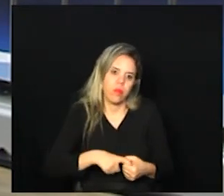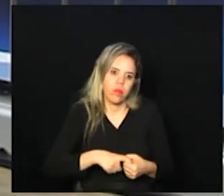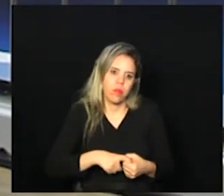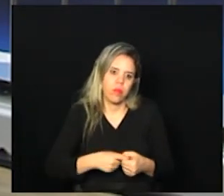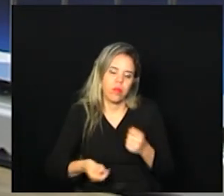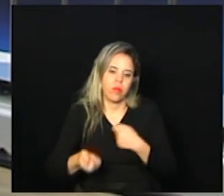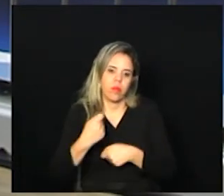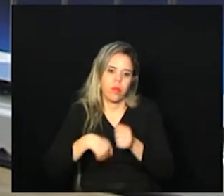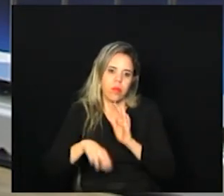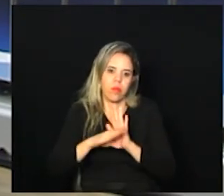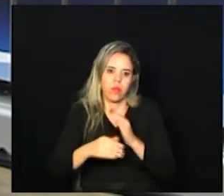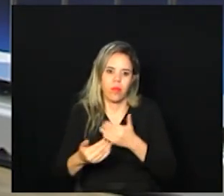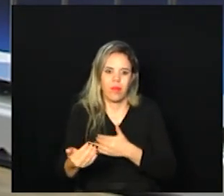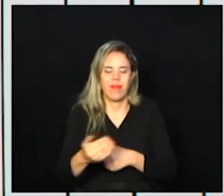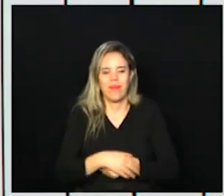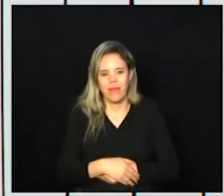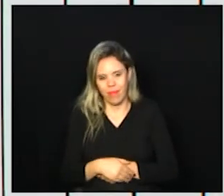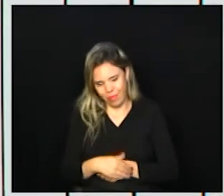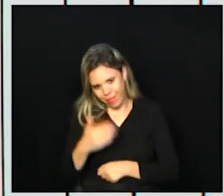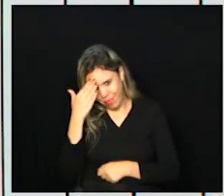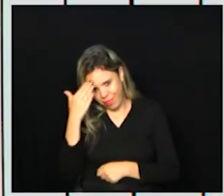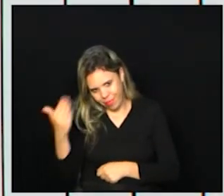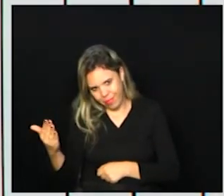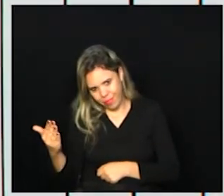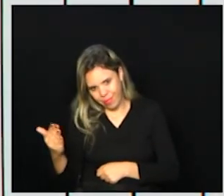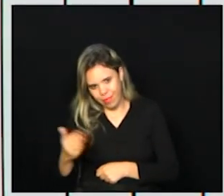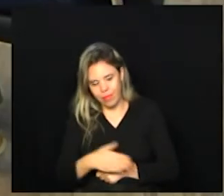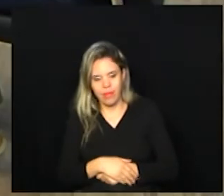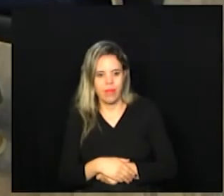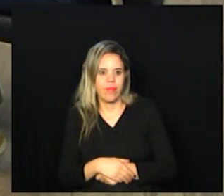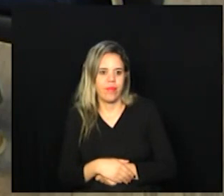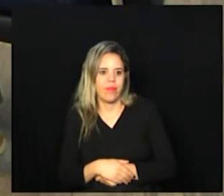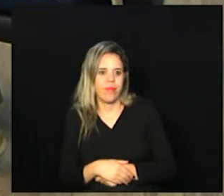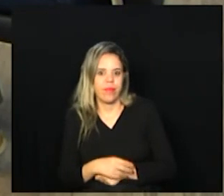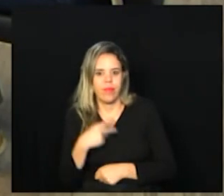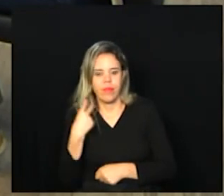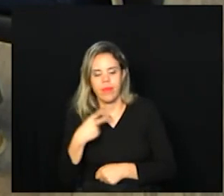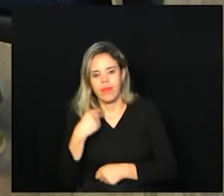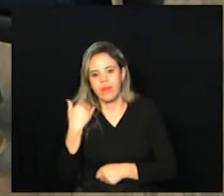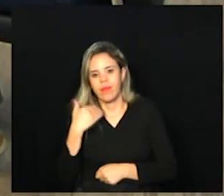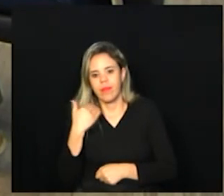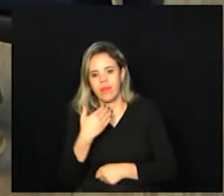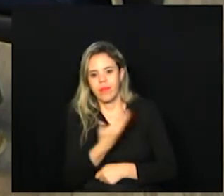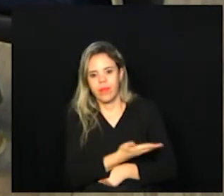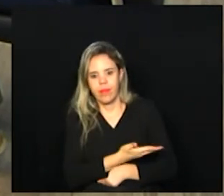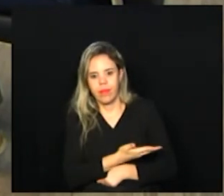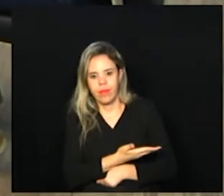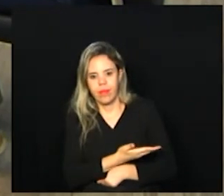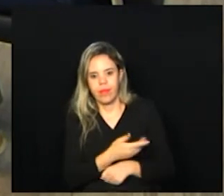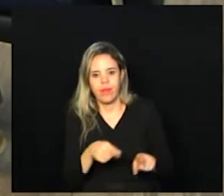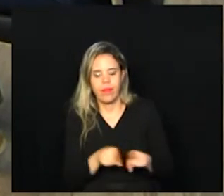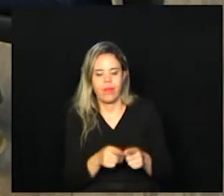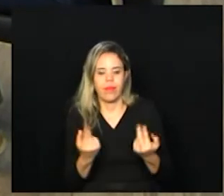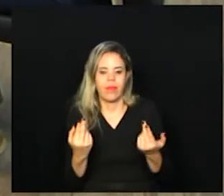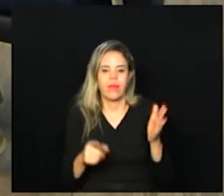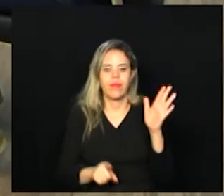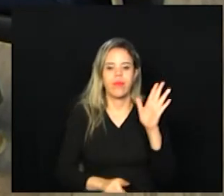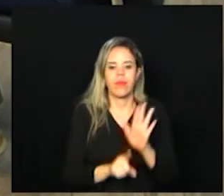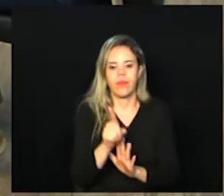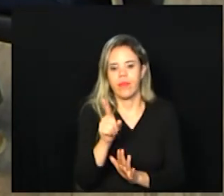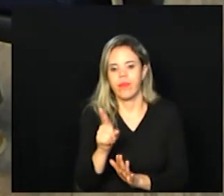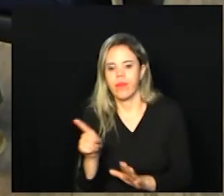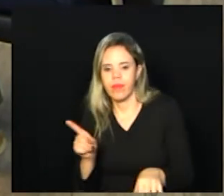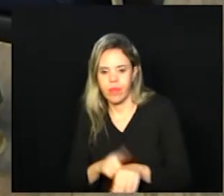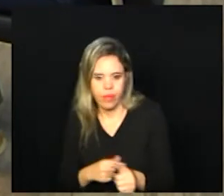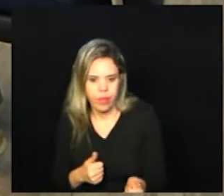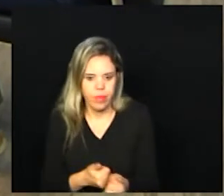Questão de Ordem, e até a próxima. Muito obrigada, Gabriel. Vereadora Mariana Conte, também a mesma pergunta, curto,